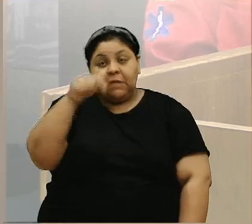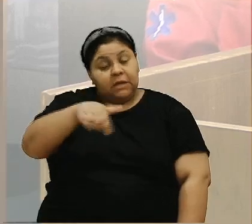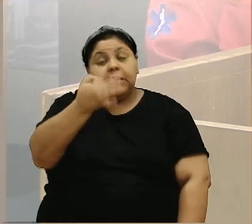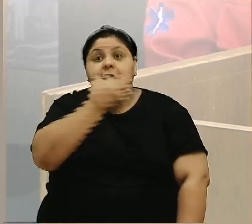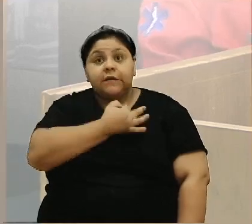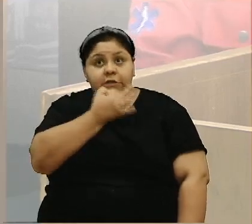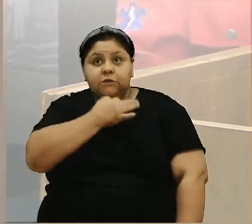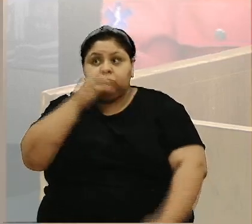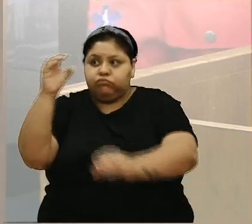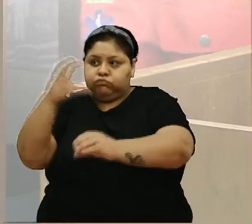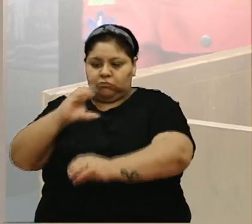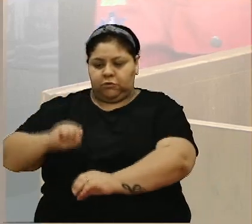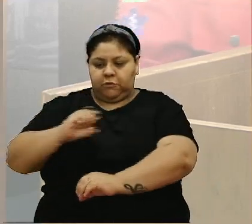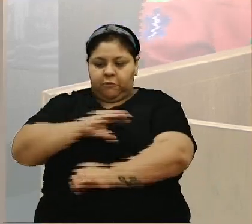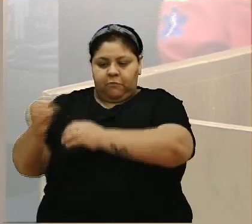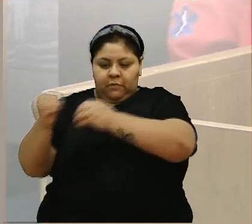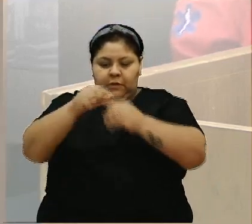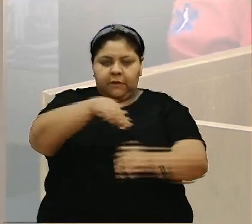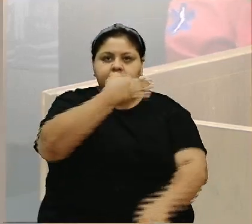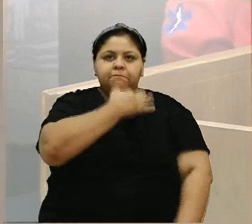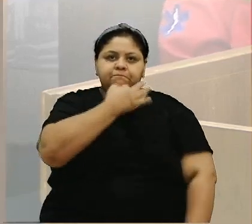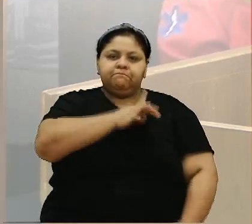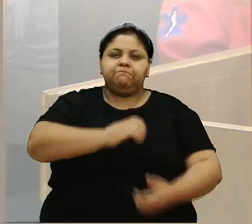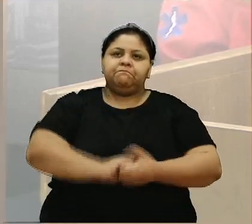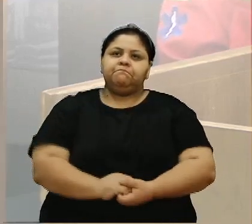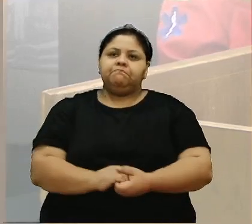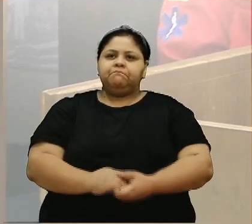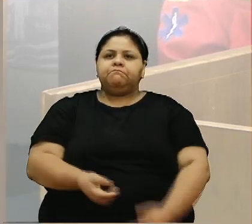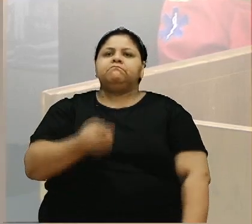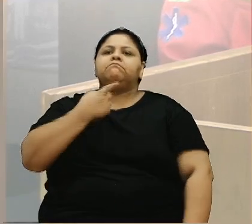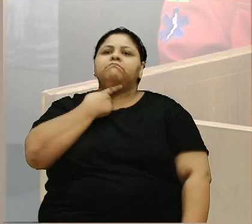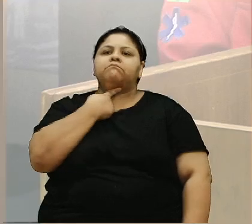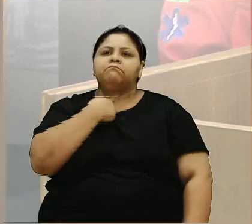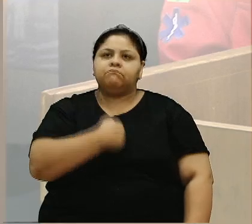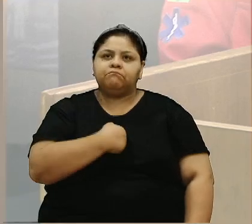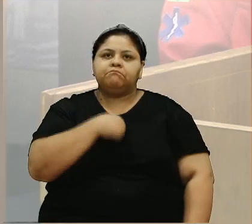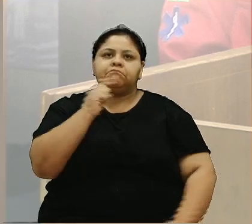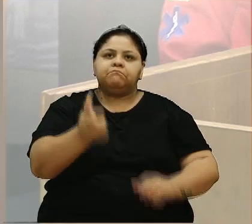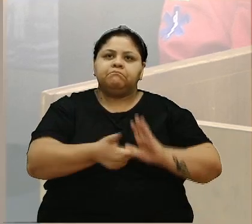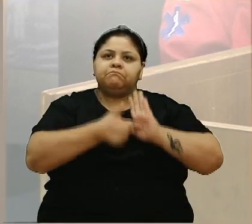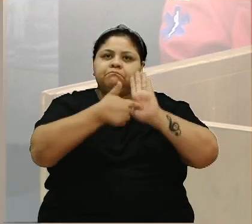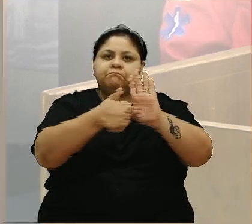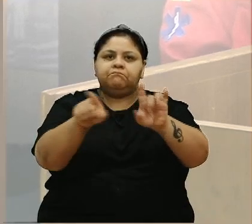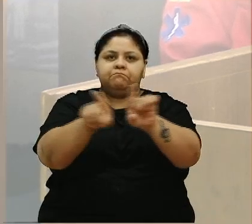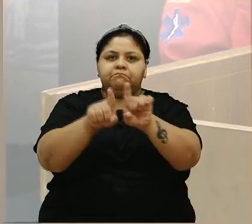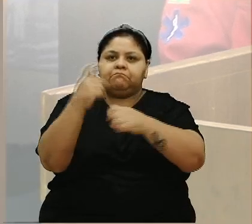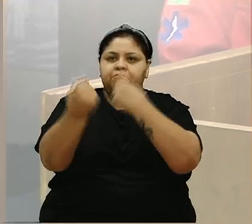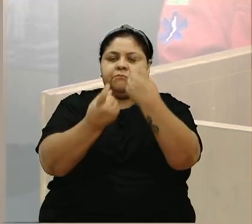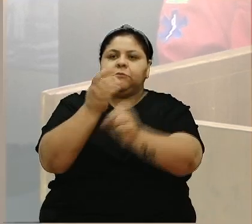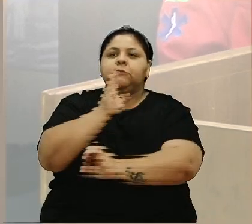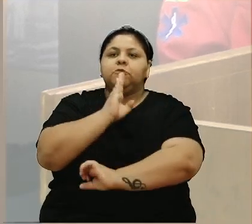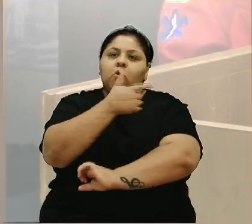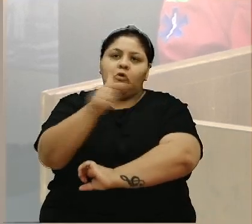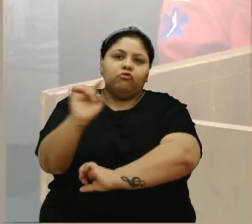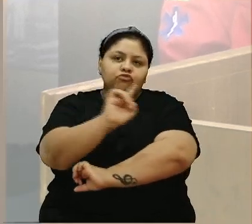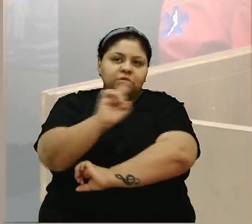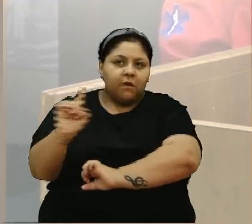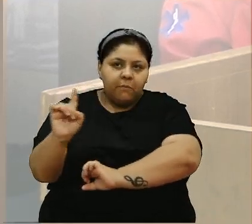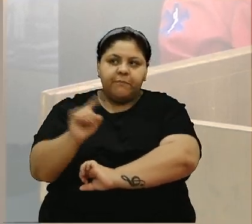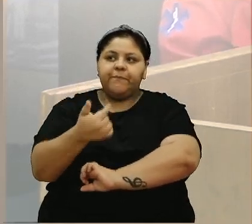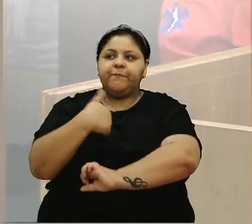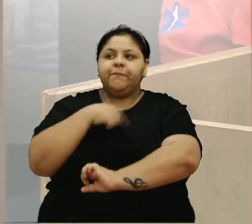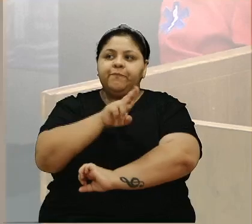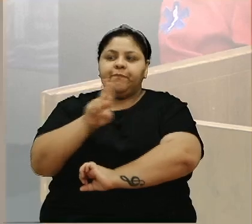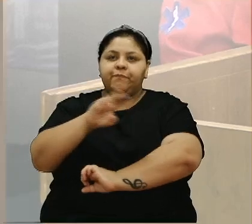suporte aqui junto a Caxias do Sul. Gostaria de me apresentar também, alguns conhecem, outros não. Meu